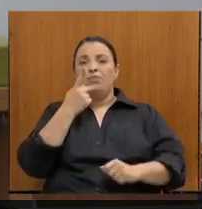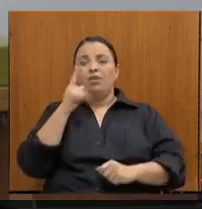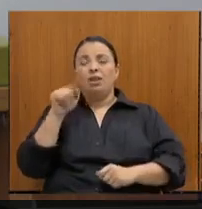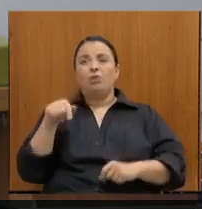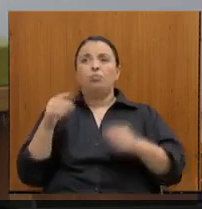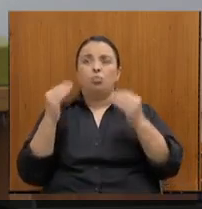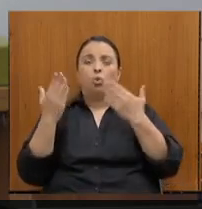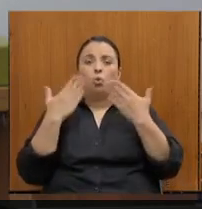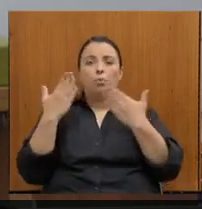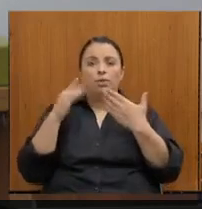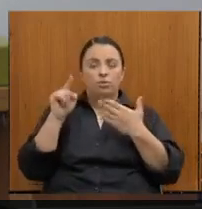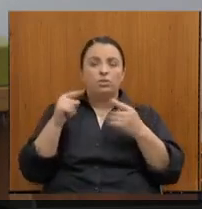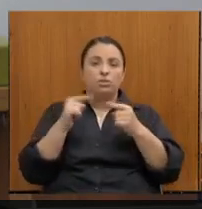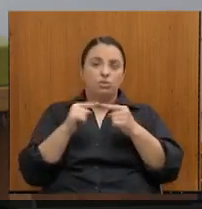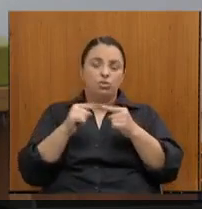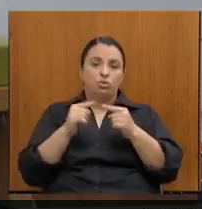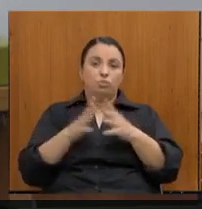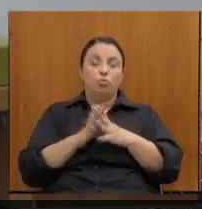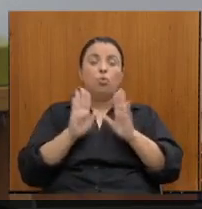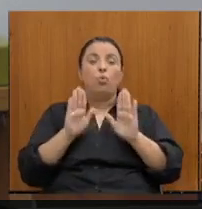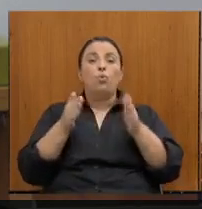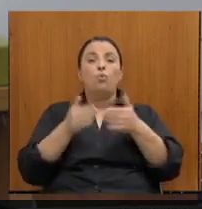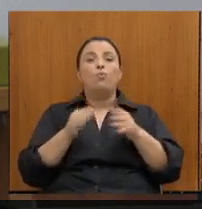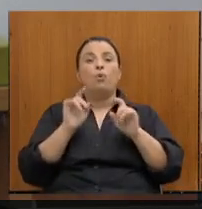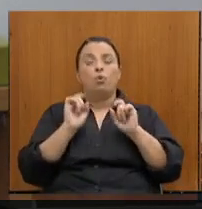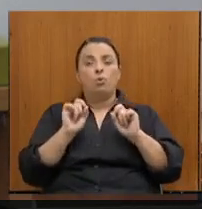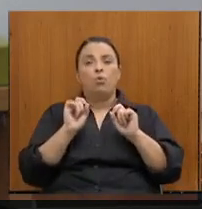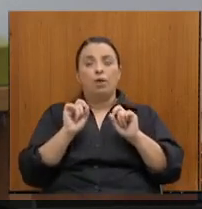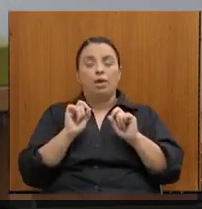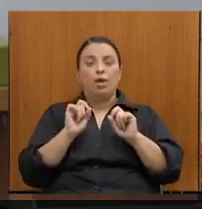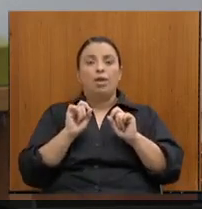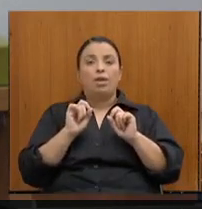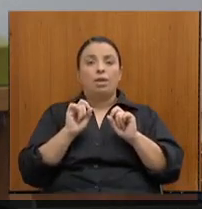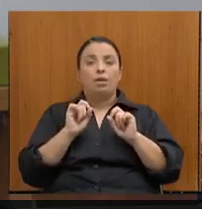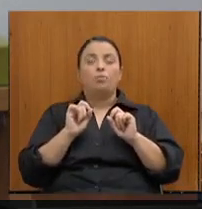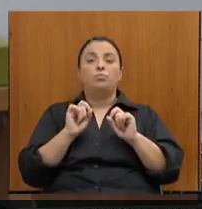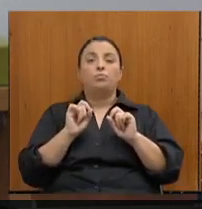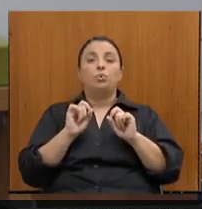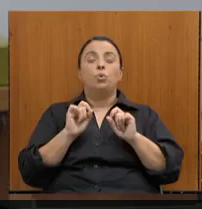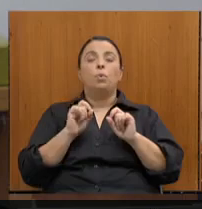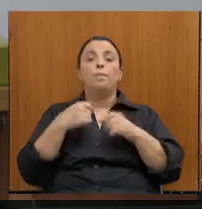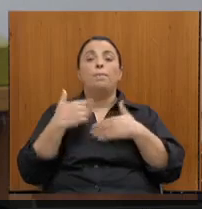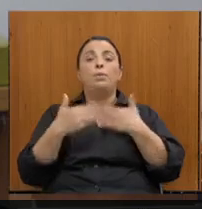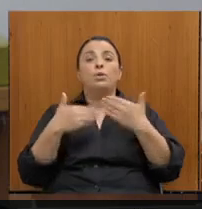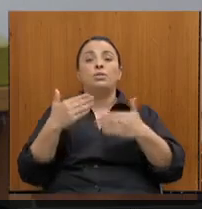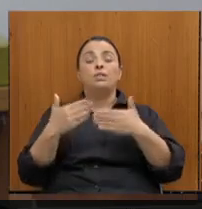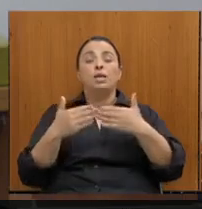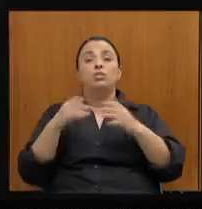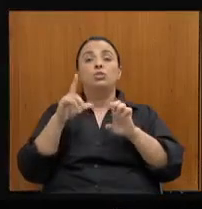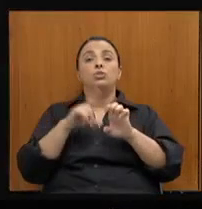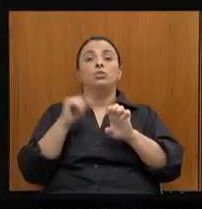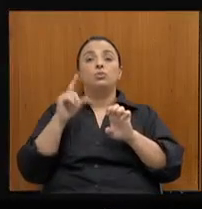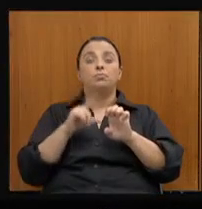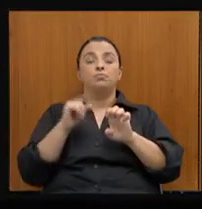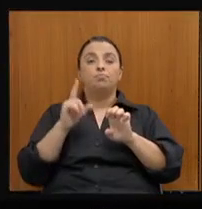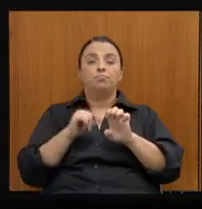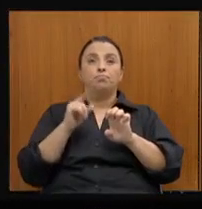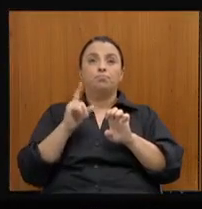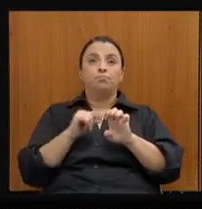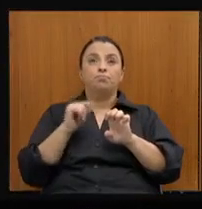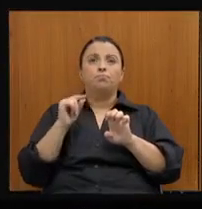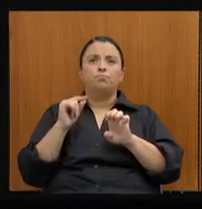é o foco seria proceder um processo de empreendedorismo